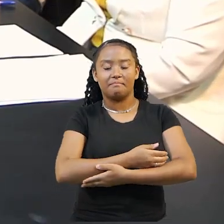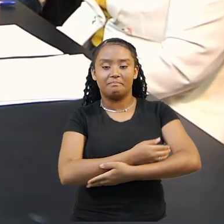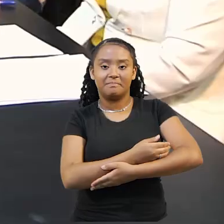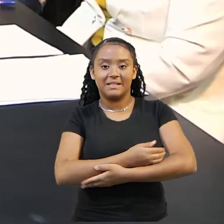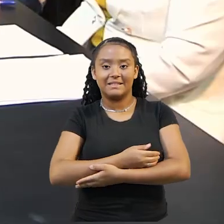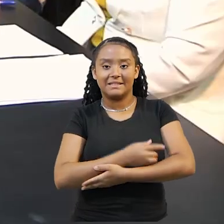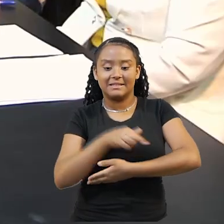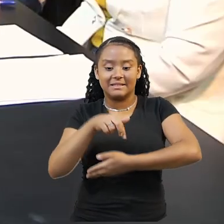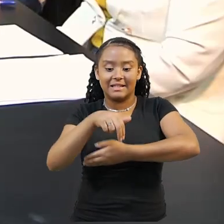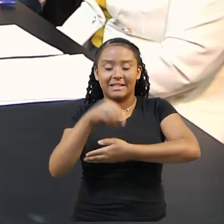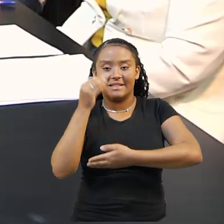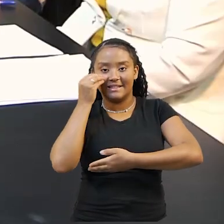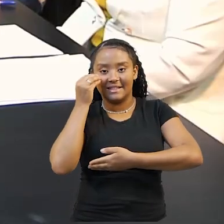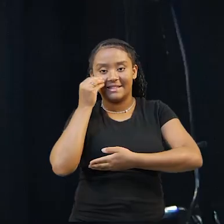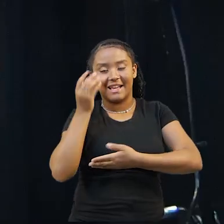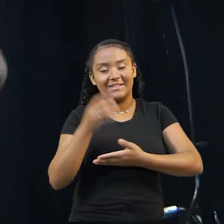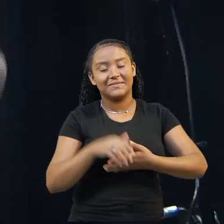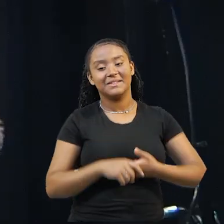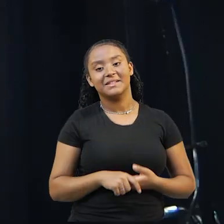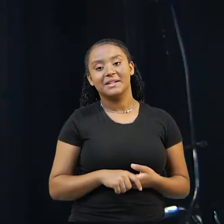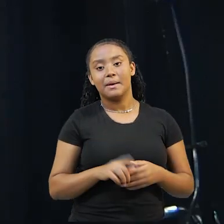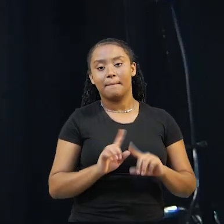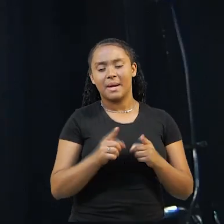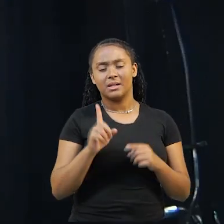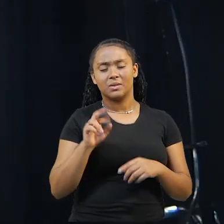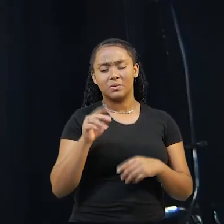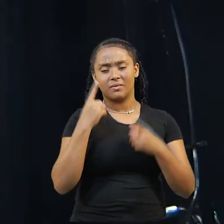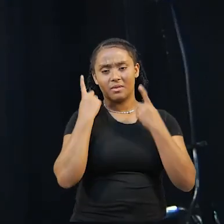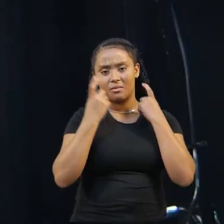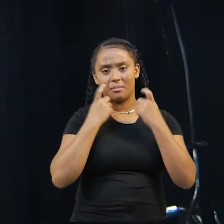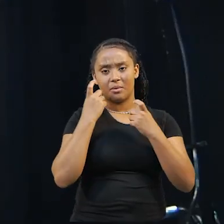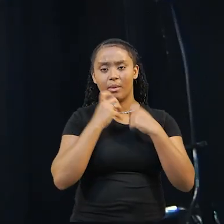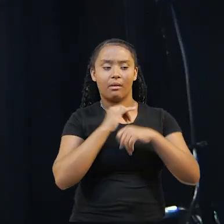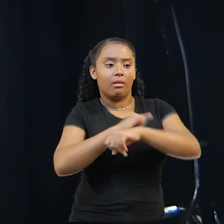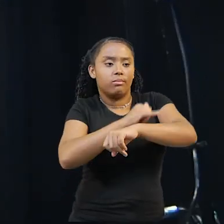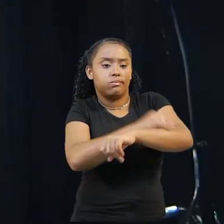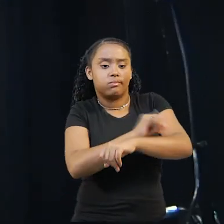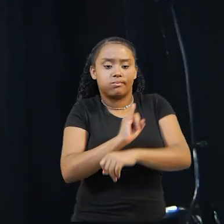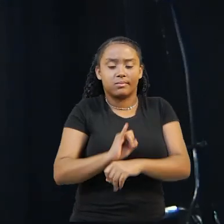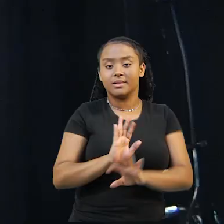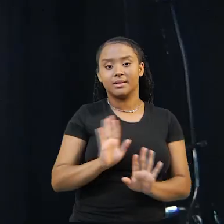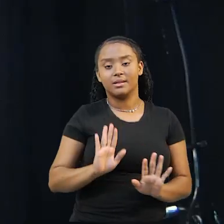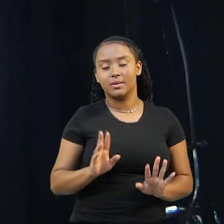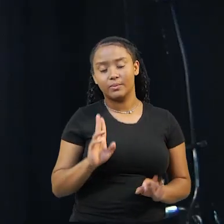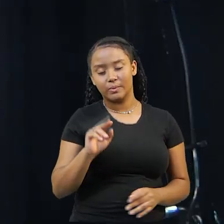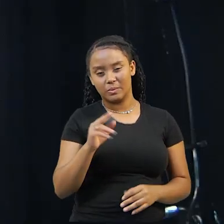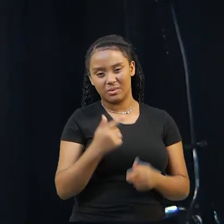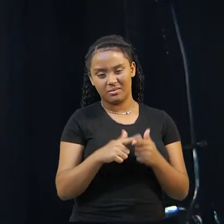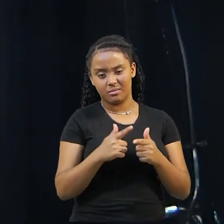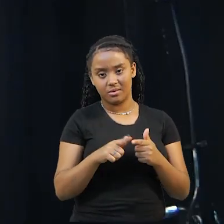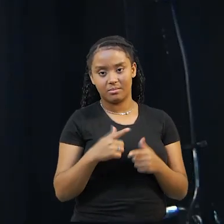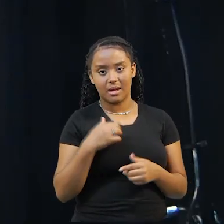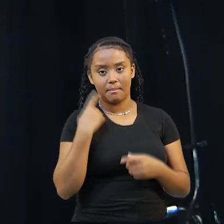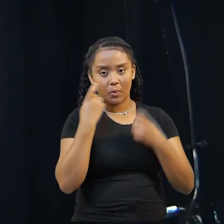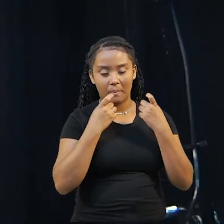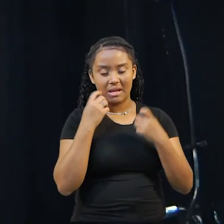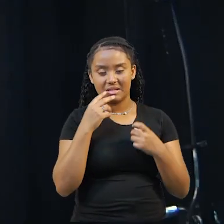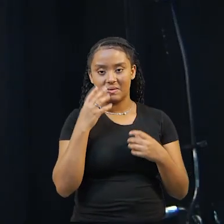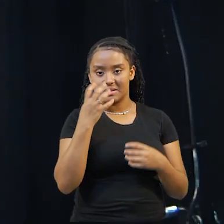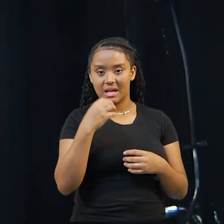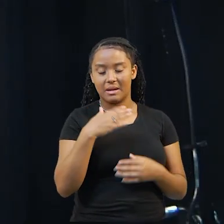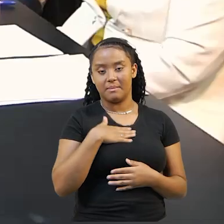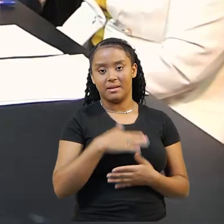uma preocupação assim minha. Eu acho que constitucionalmente nunca foi um problema, assim, uma